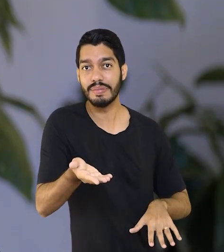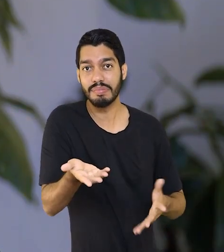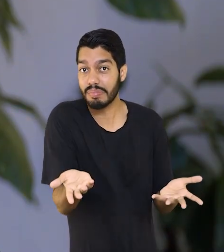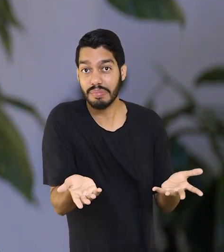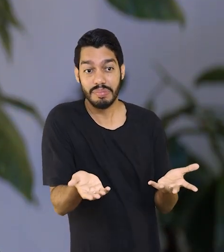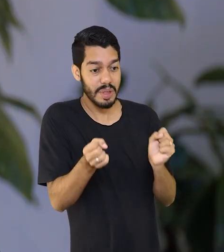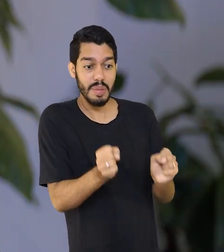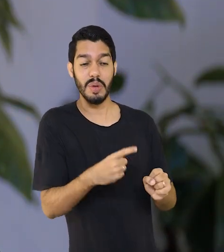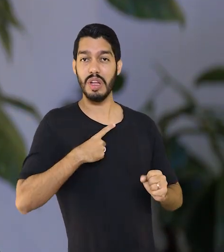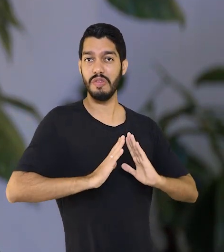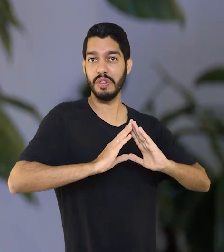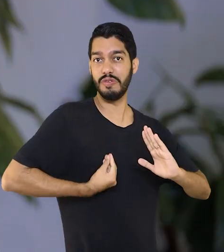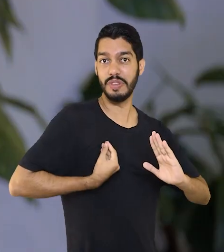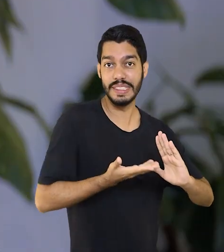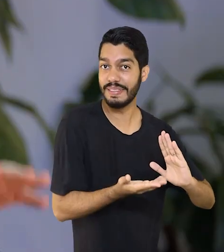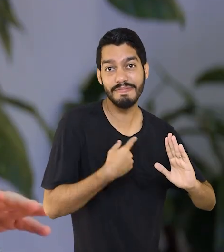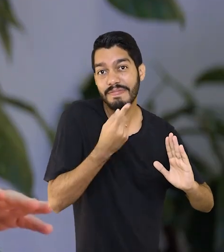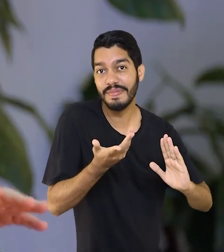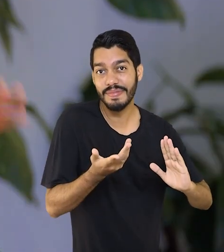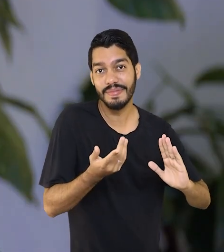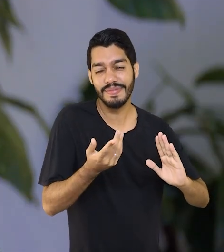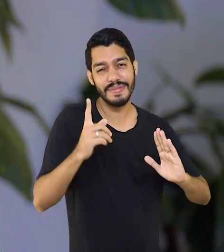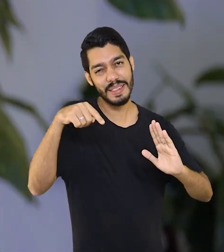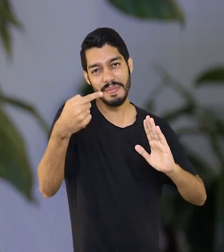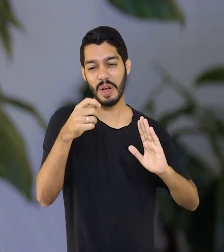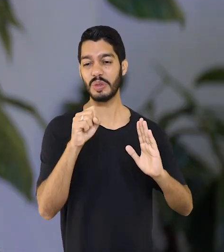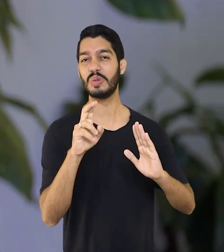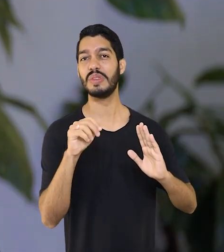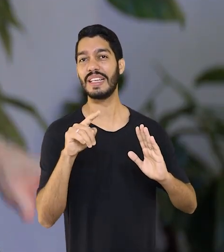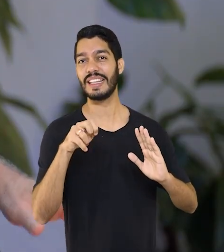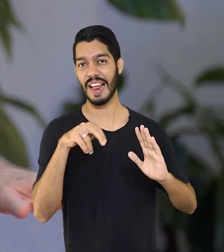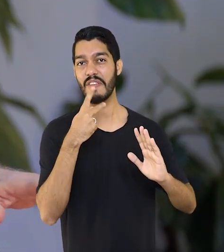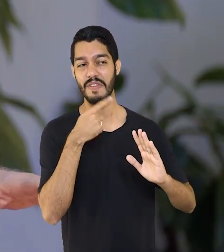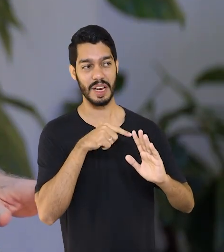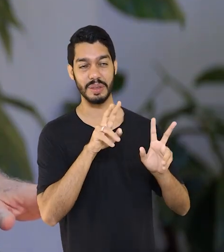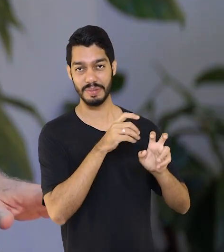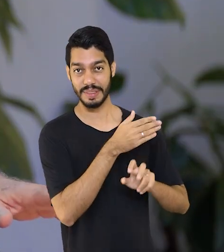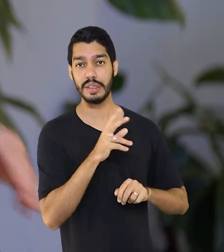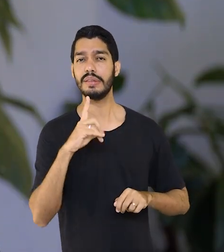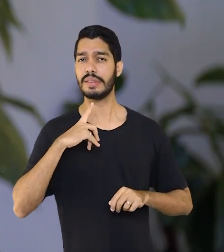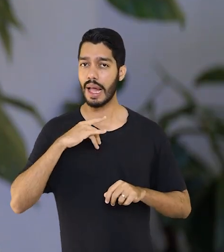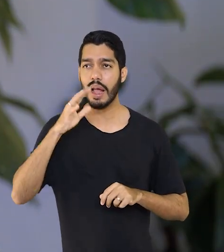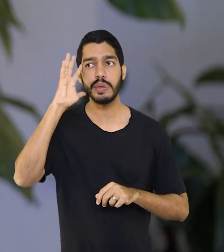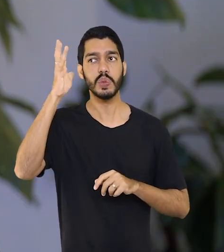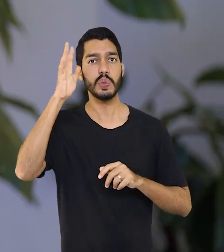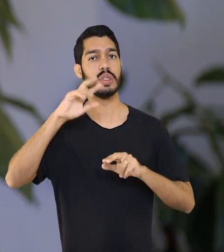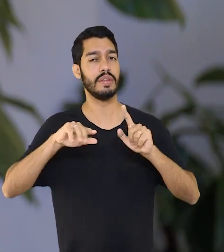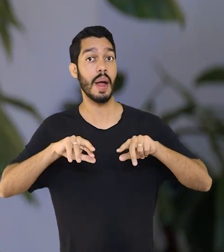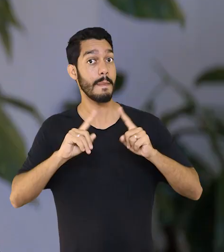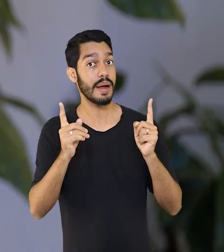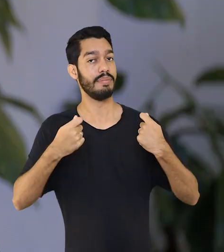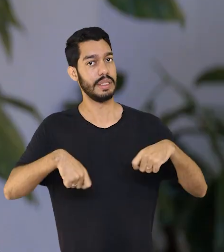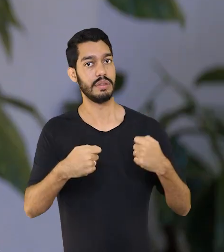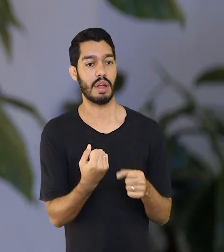Possibilidade sempre tem, a Suzana vai falar sobre isso. Inovações, tecnologia, e a gente tem as soluções, mas vamos ter que construí-las,